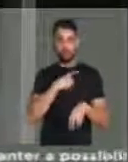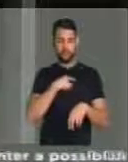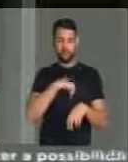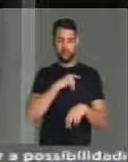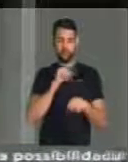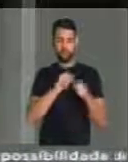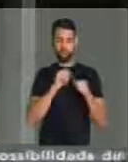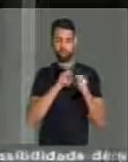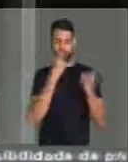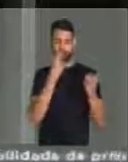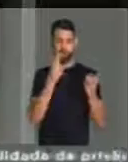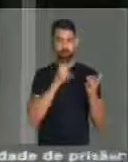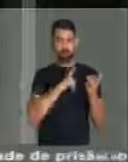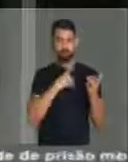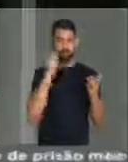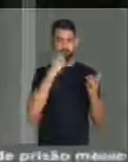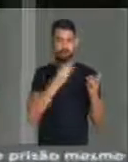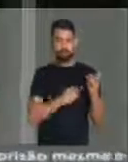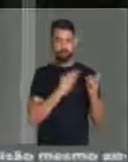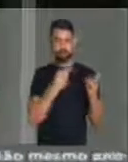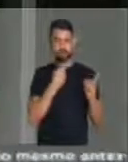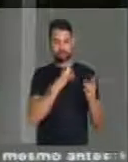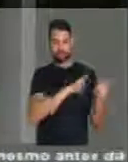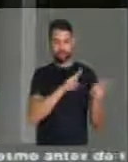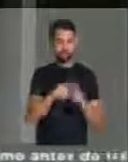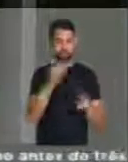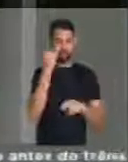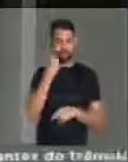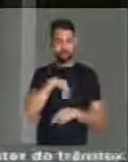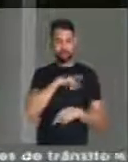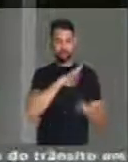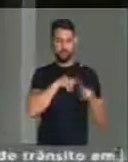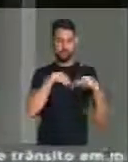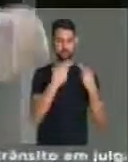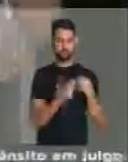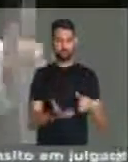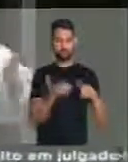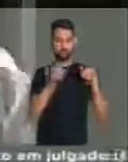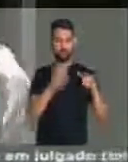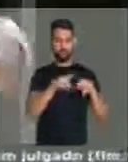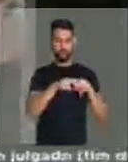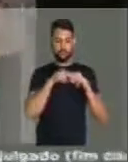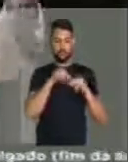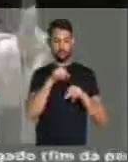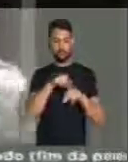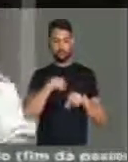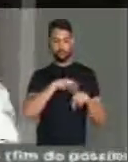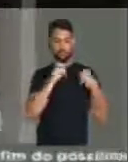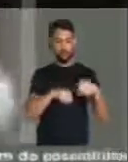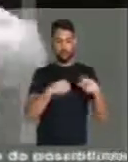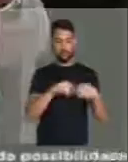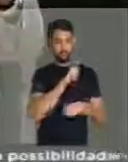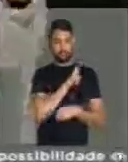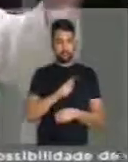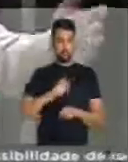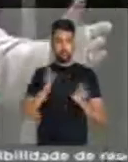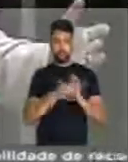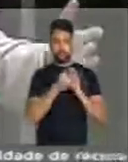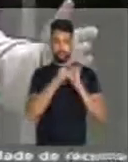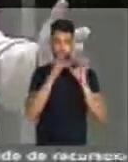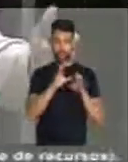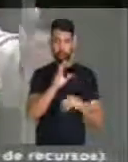toma lá da cá, e já teve deputado aqui falando na semana passada, na sessão do Congresso, sobre a necessidade do governo